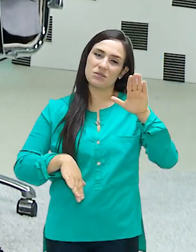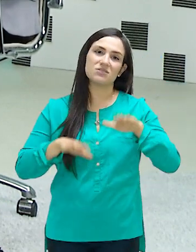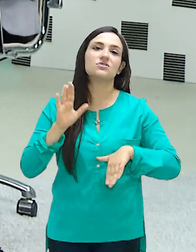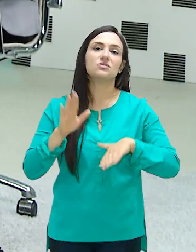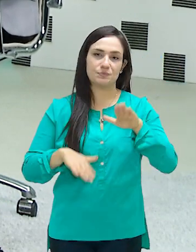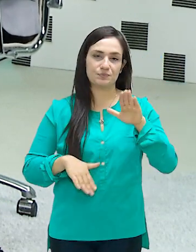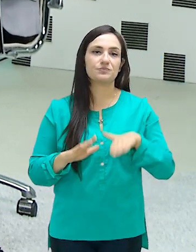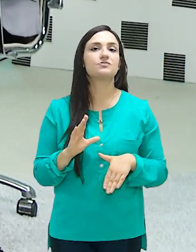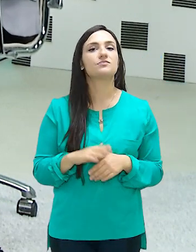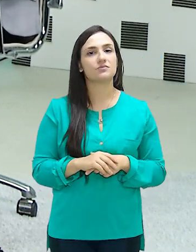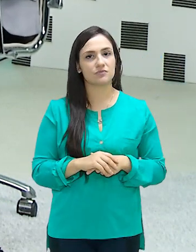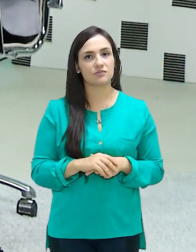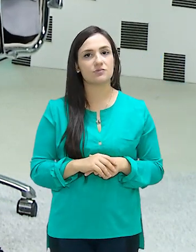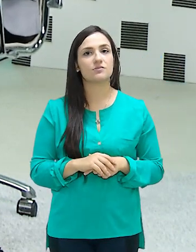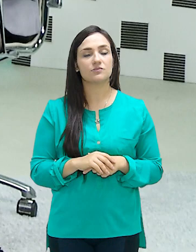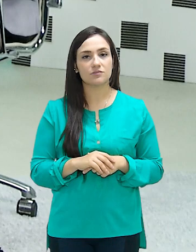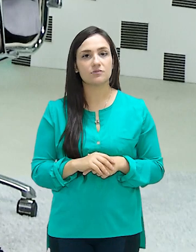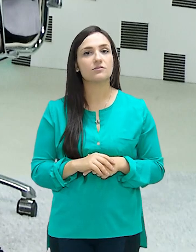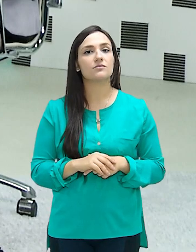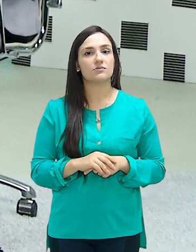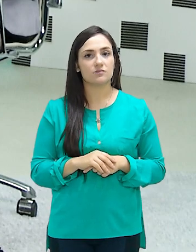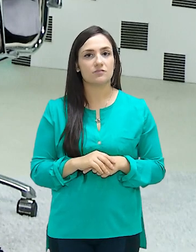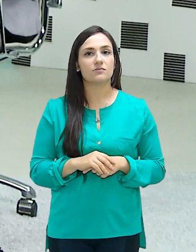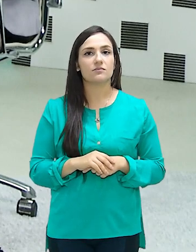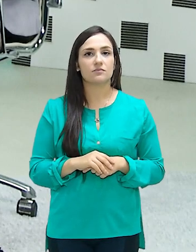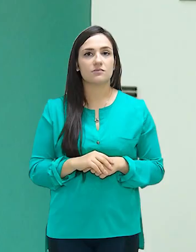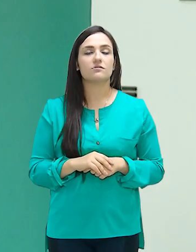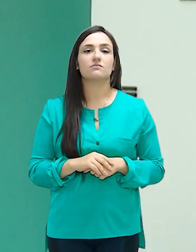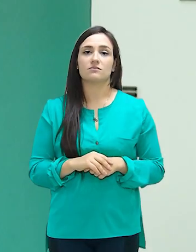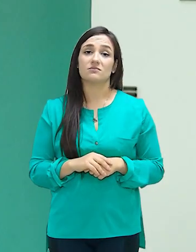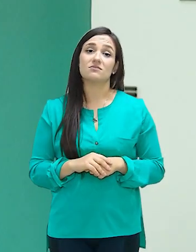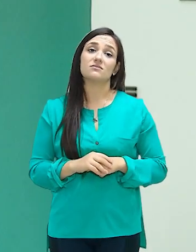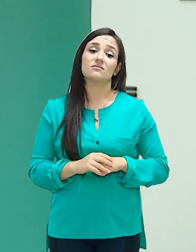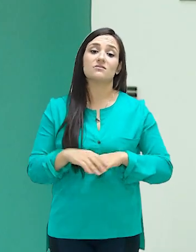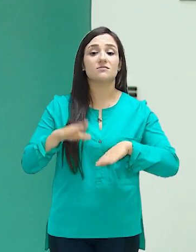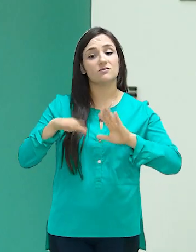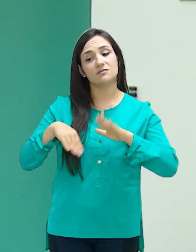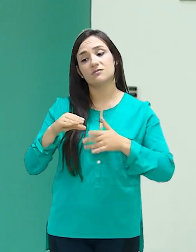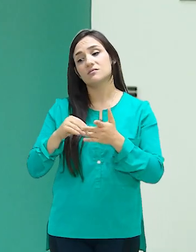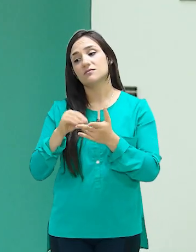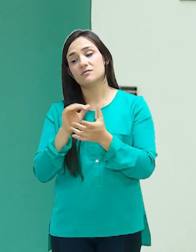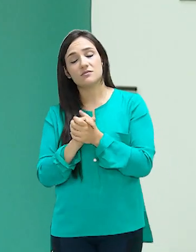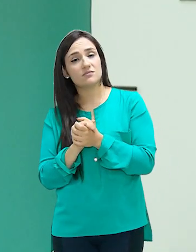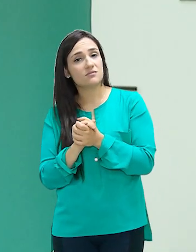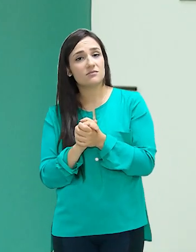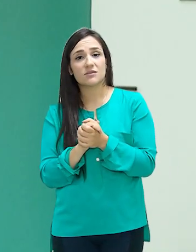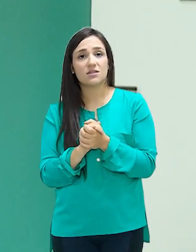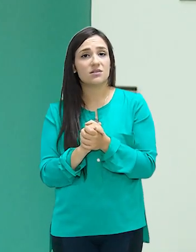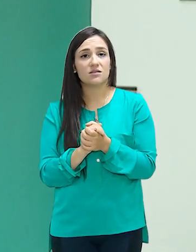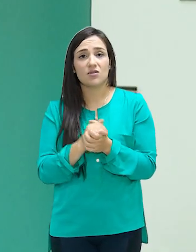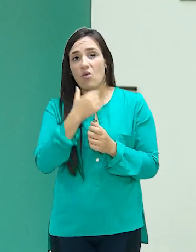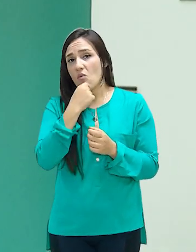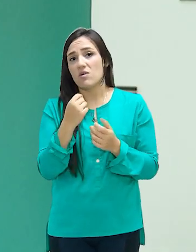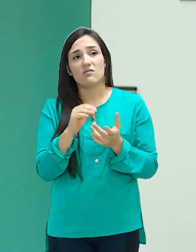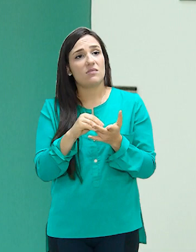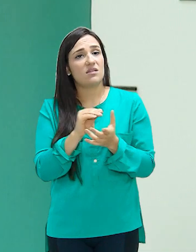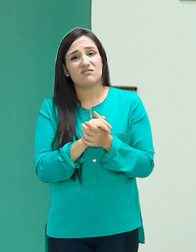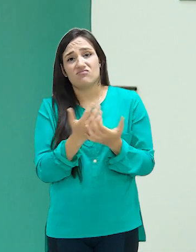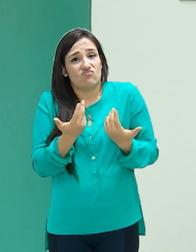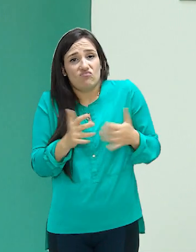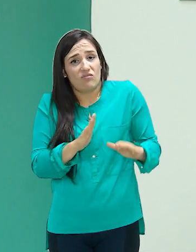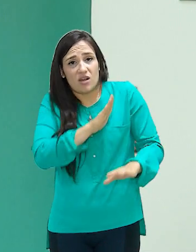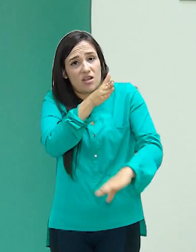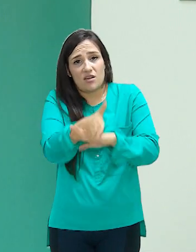A gente tem esse lado que o marido não quer, às vezes ele nem quer ir até o escritório, porque